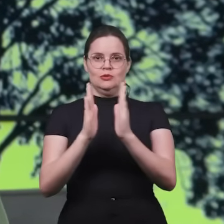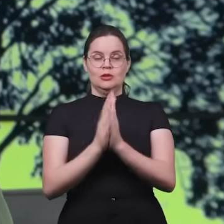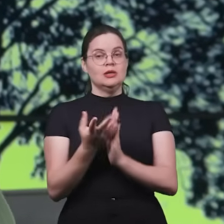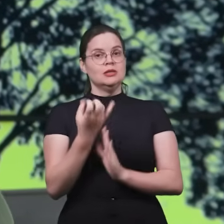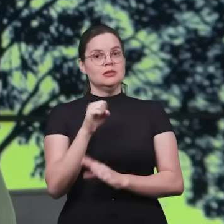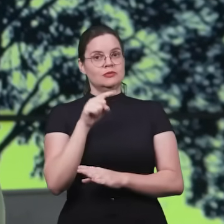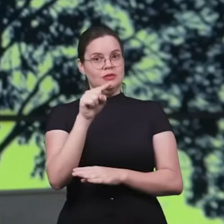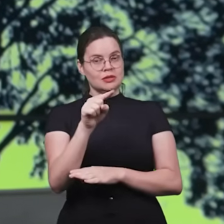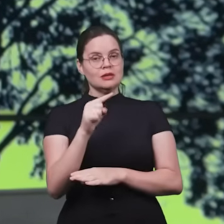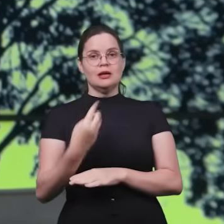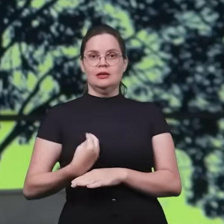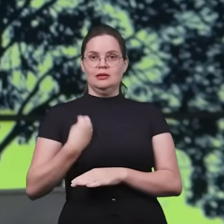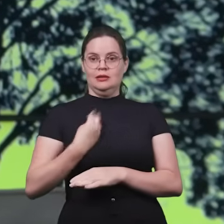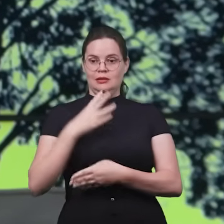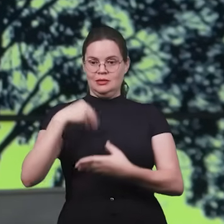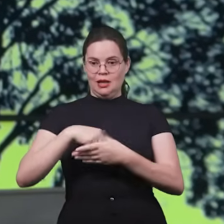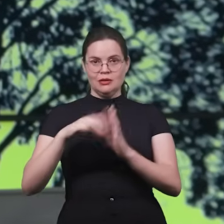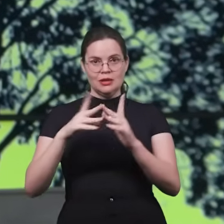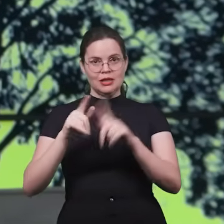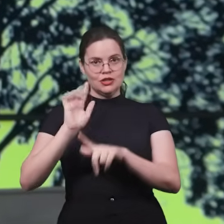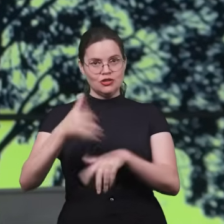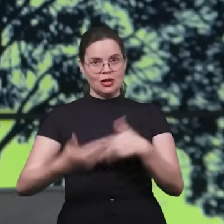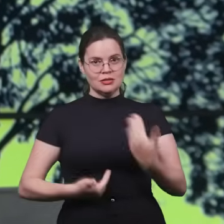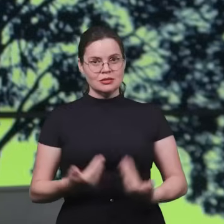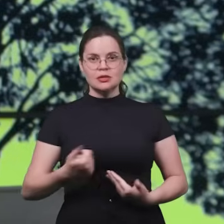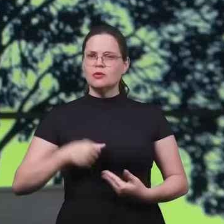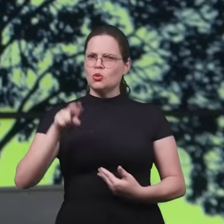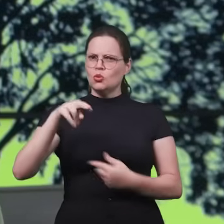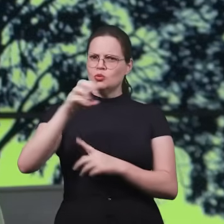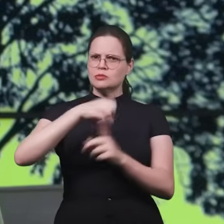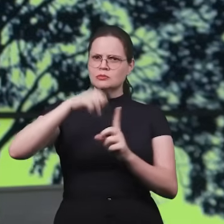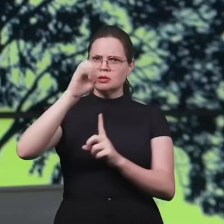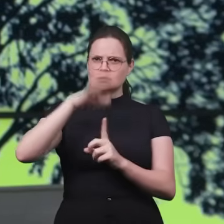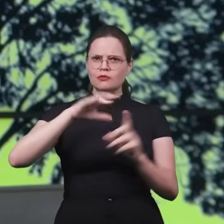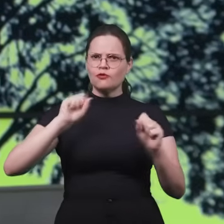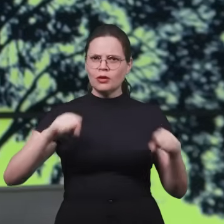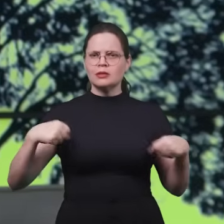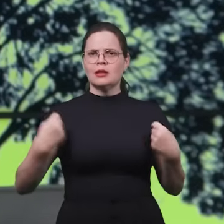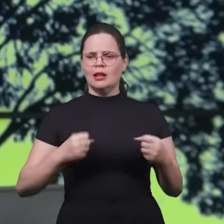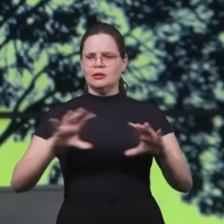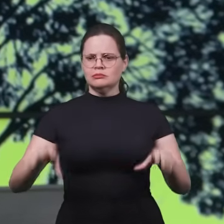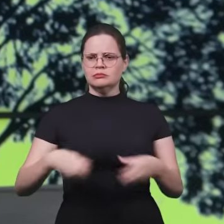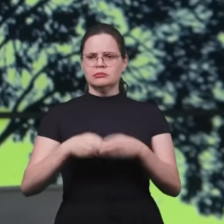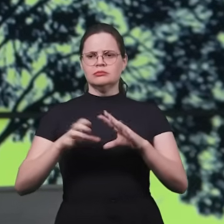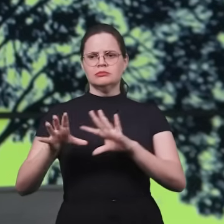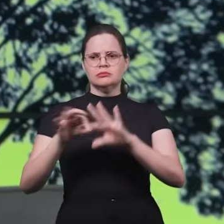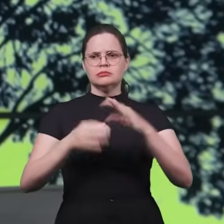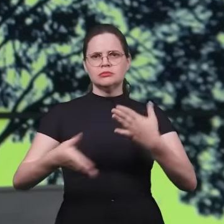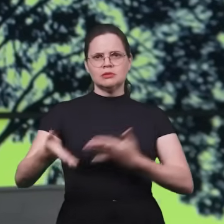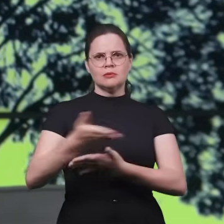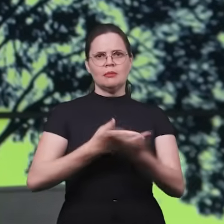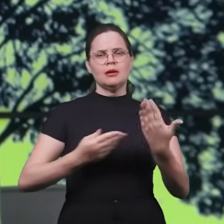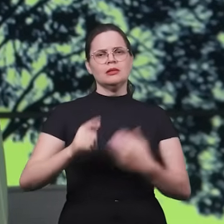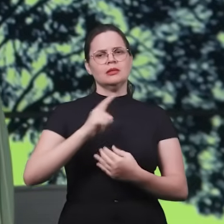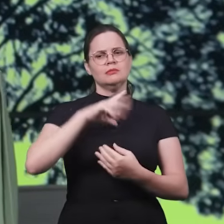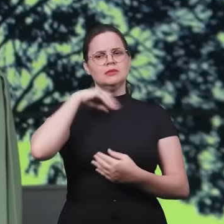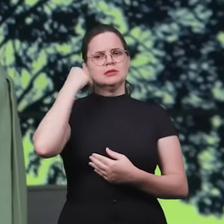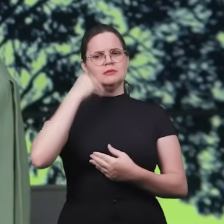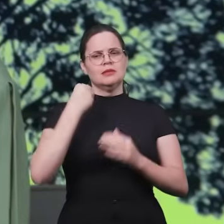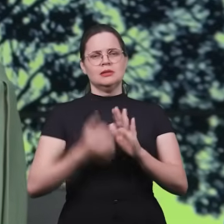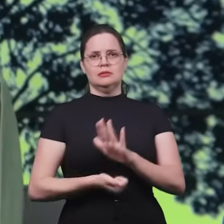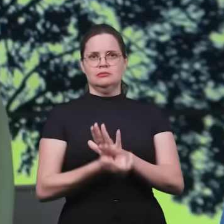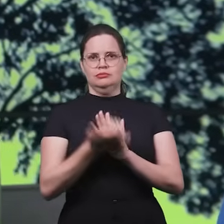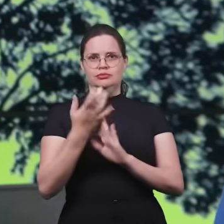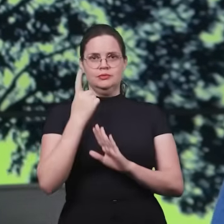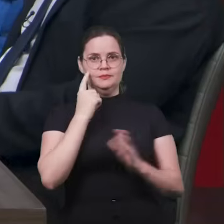nossa igreja, use os recursos da graça, use os meios de graça e se fortaleça no corpo, onde nós temos grandes experiências.